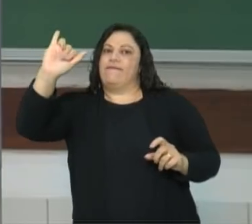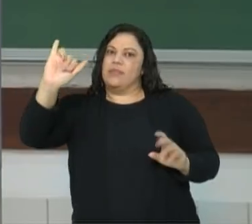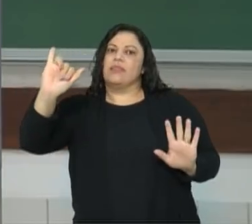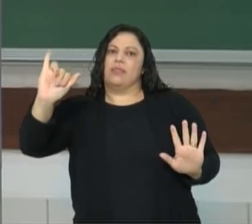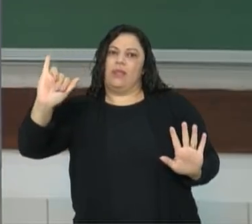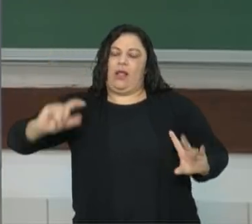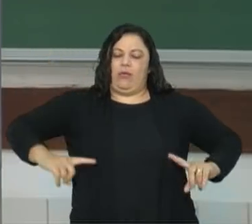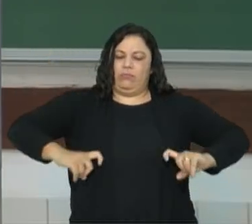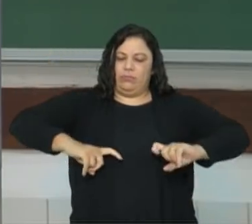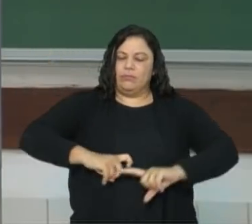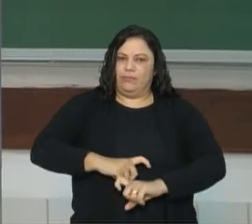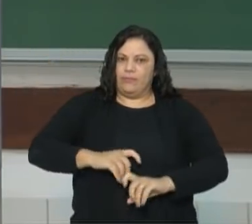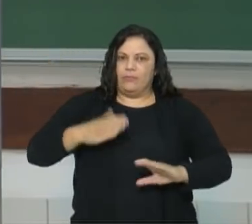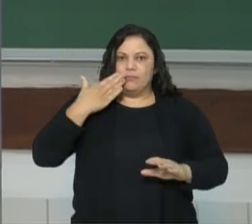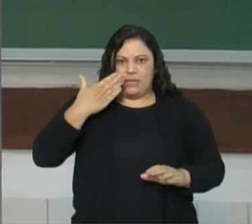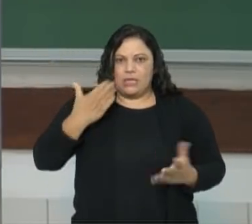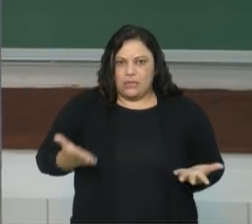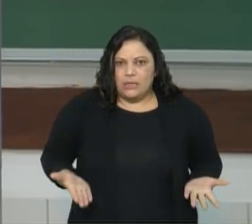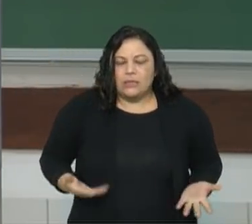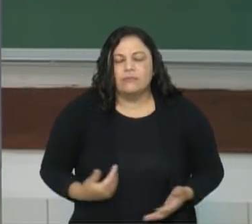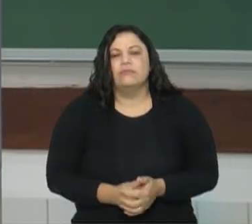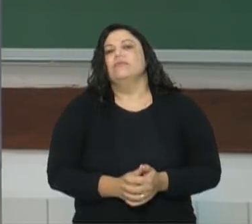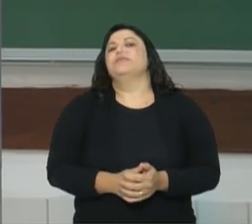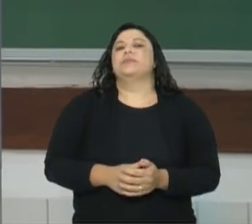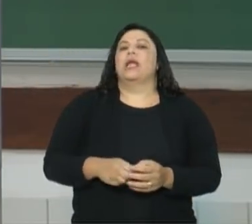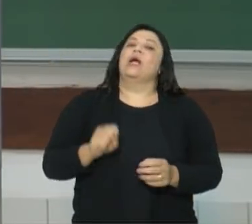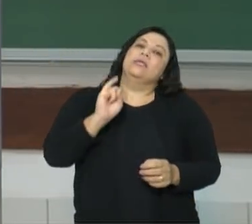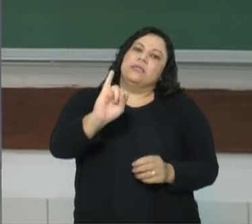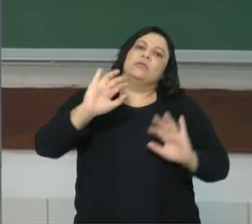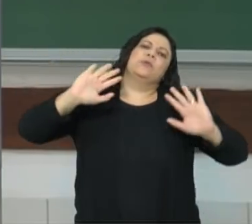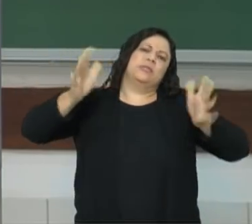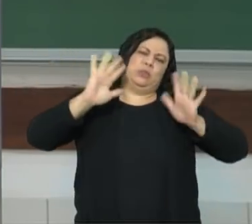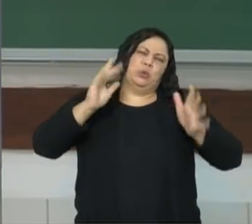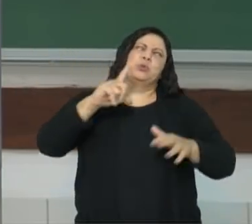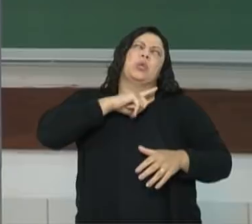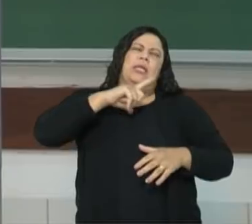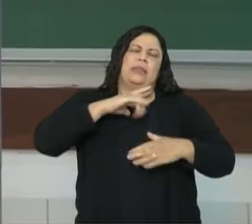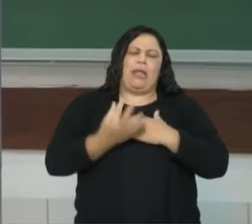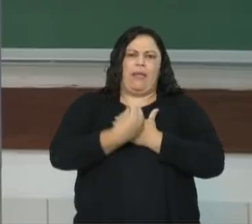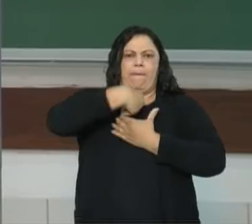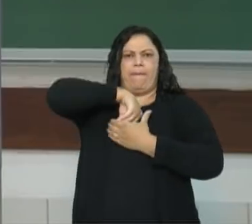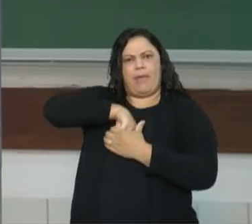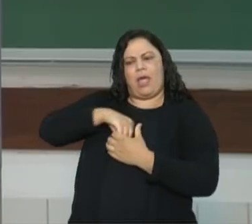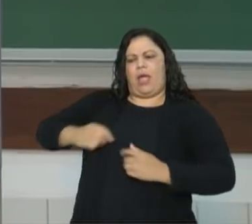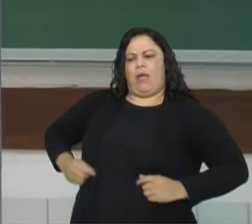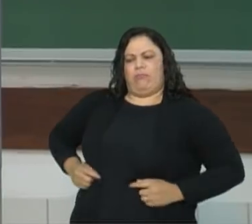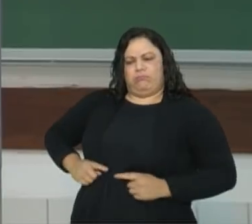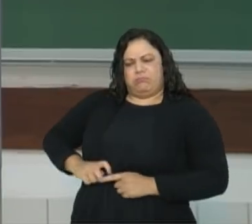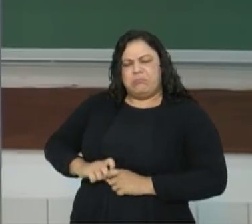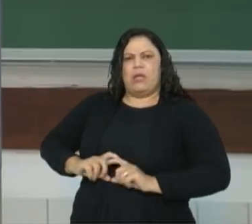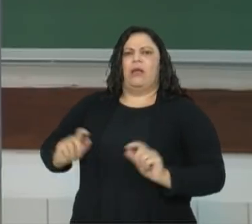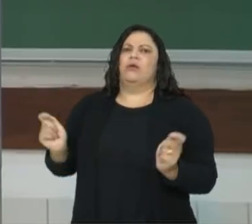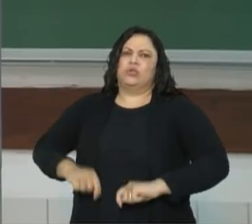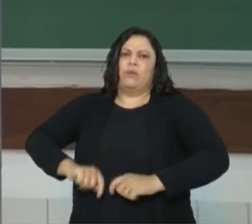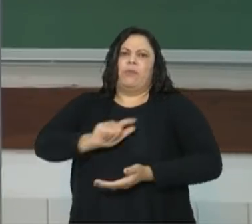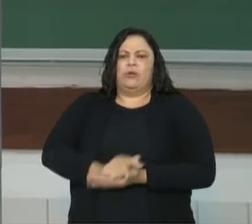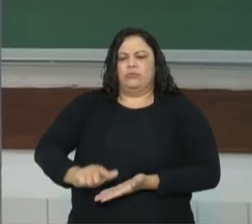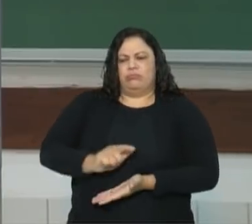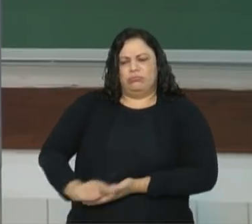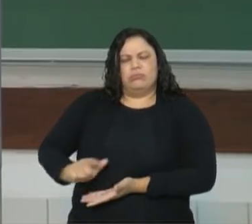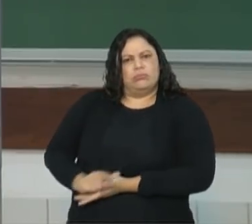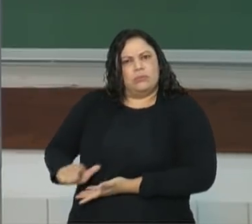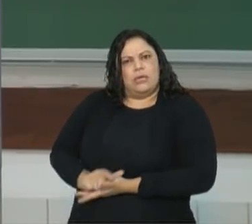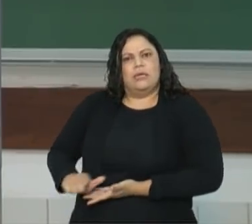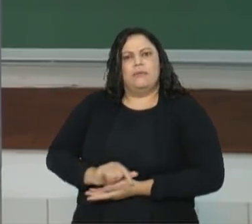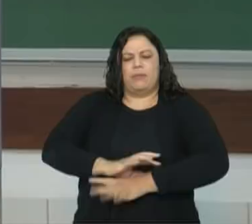de pegar a verminose, mas a possibilidade de você já ter um ovo incubado, forma de cisto, algo assim, você já pode eliminar, até porque